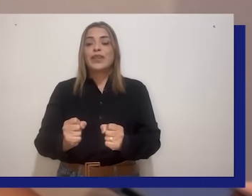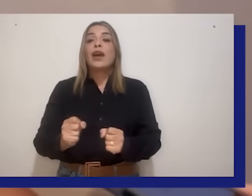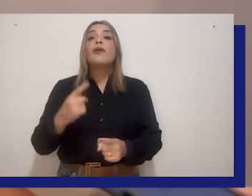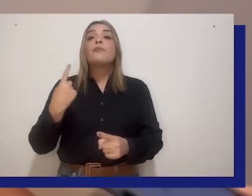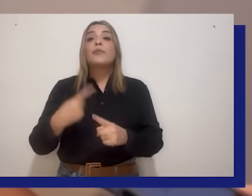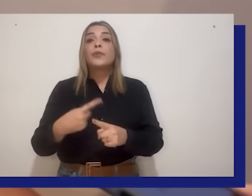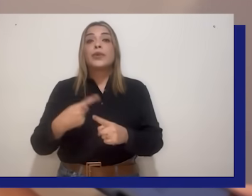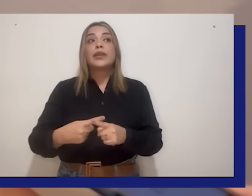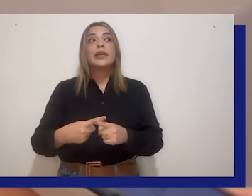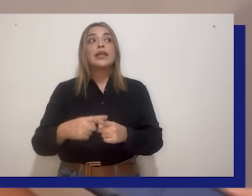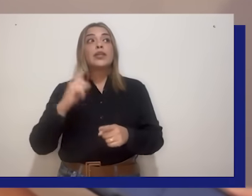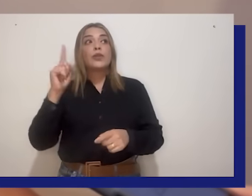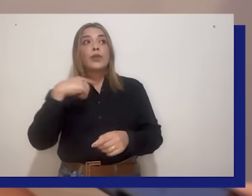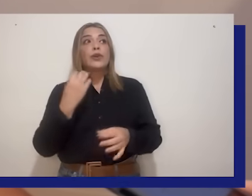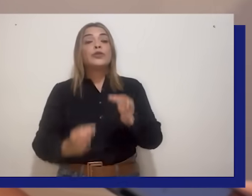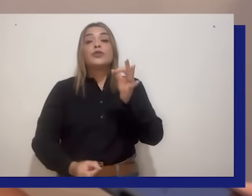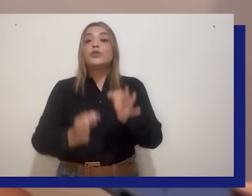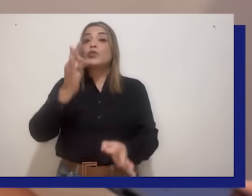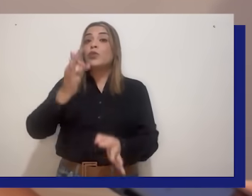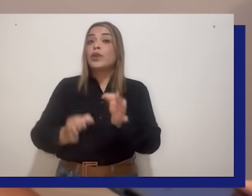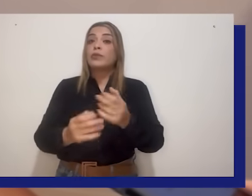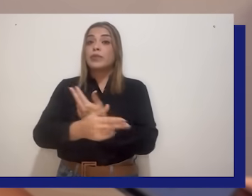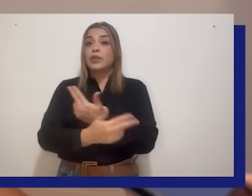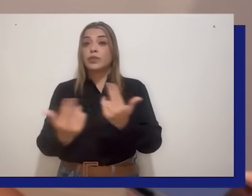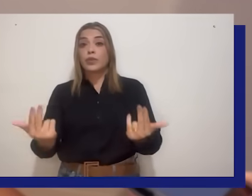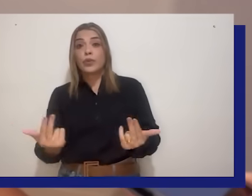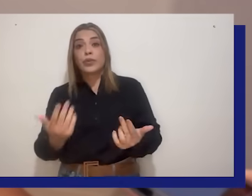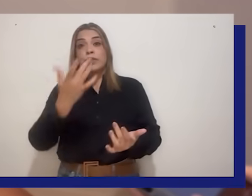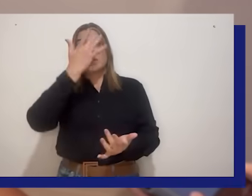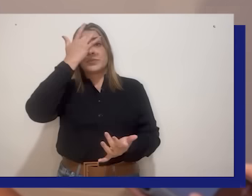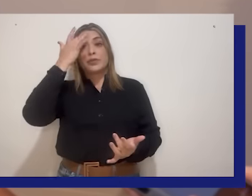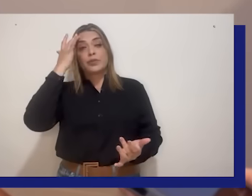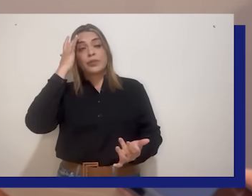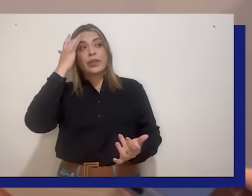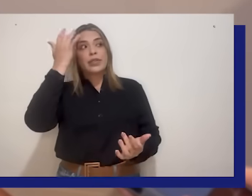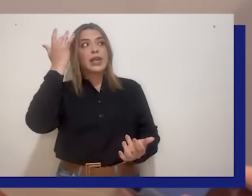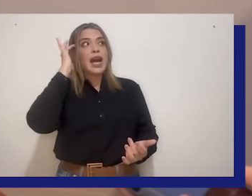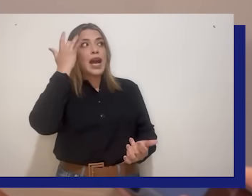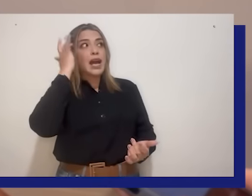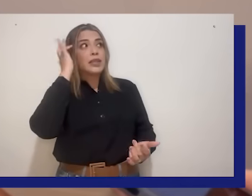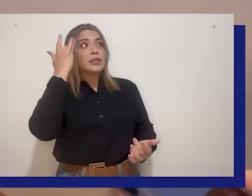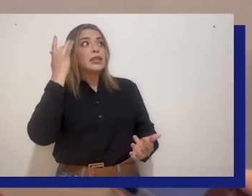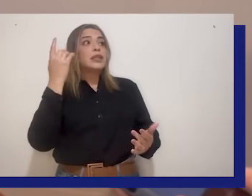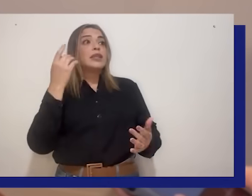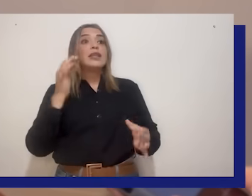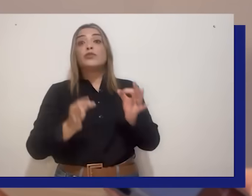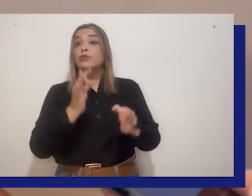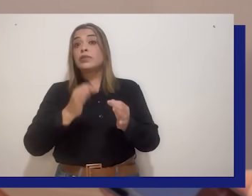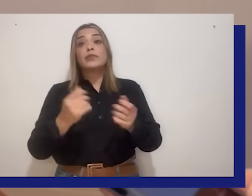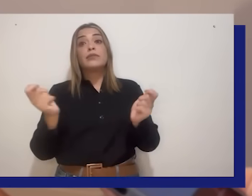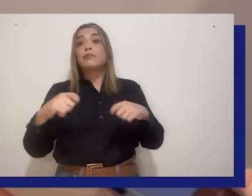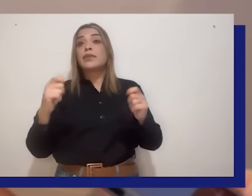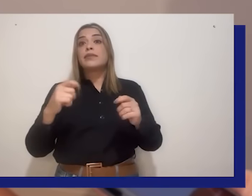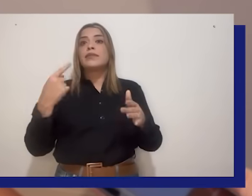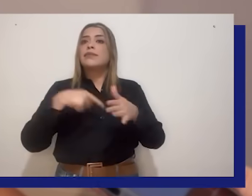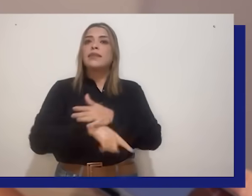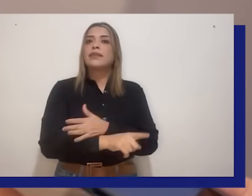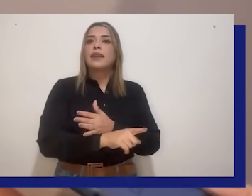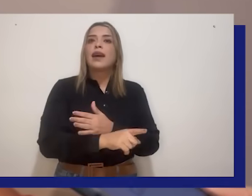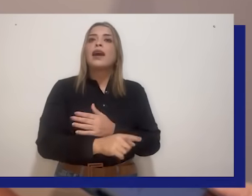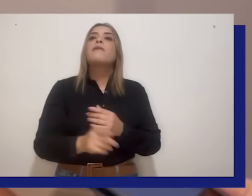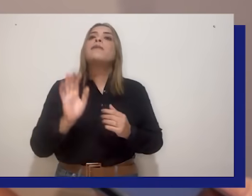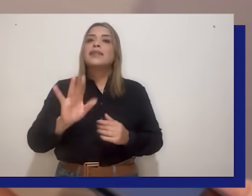instado a julgar causas que as pessoas imaginam que o judiciário está se intrometendo na esfera alheia, mas,